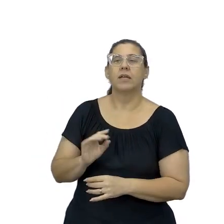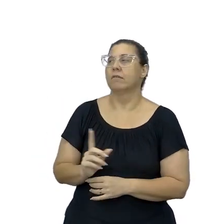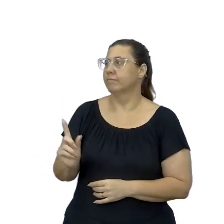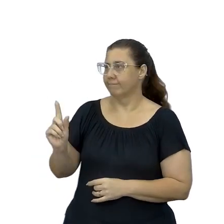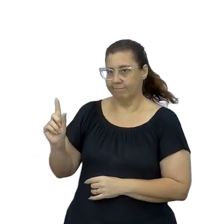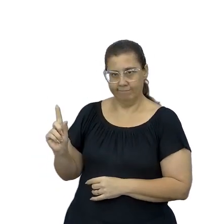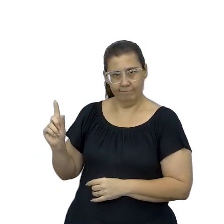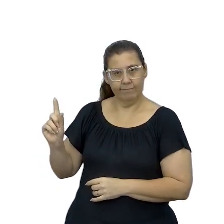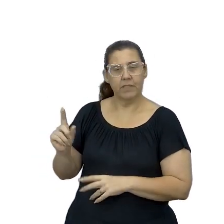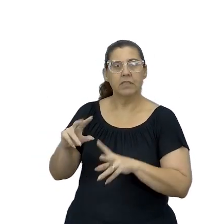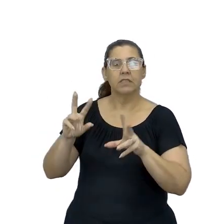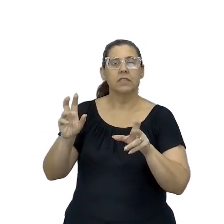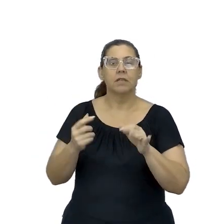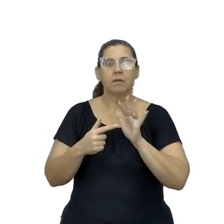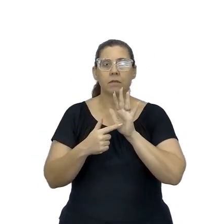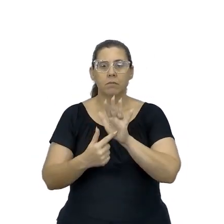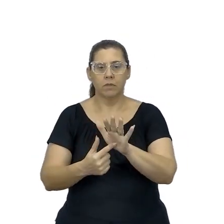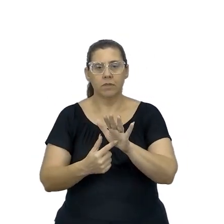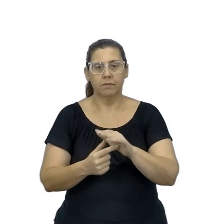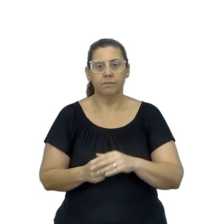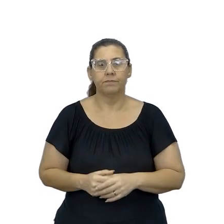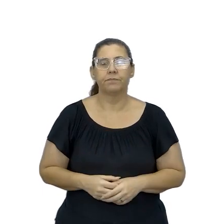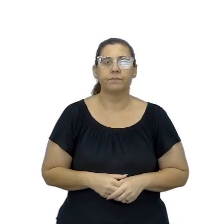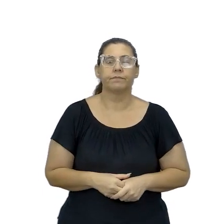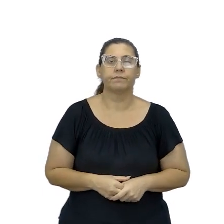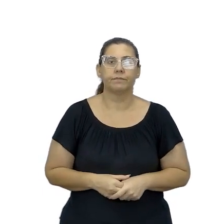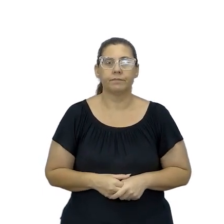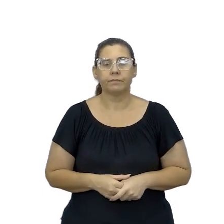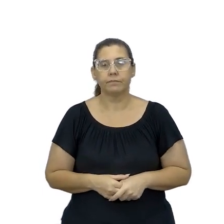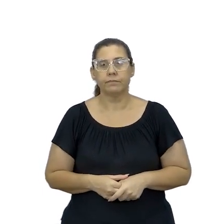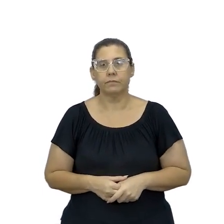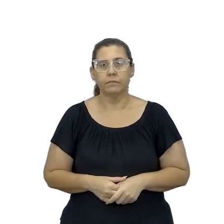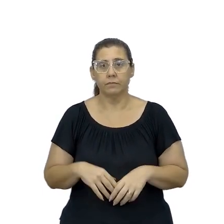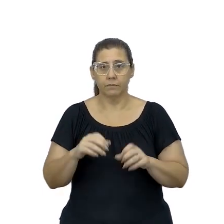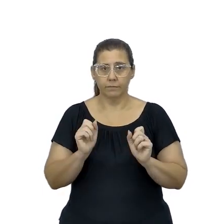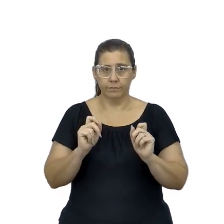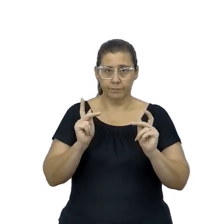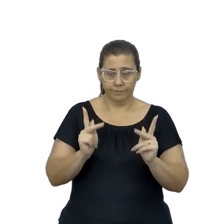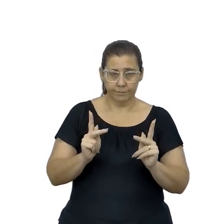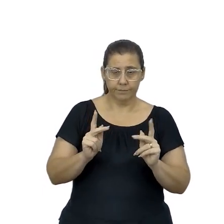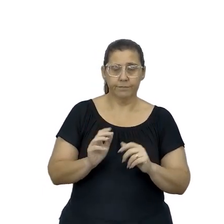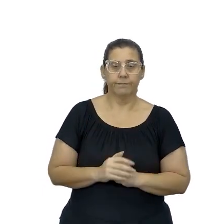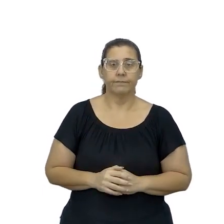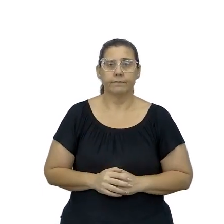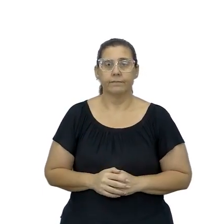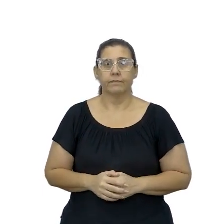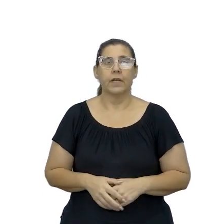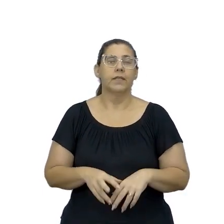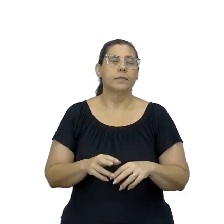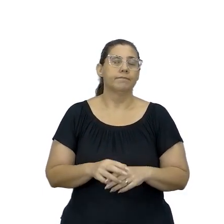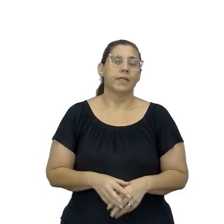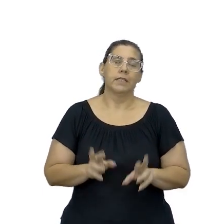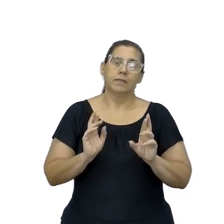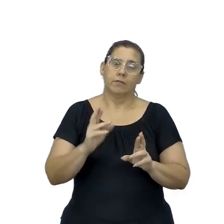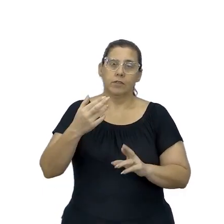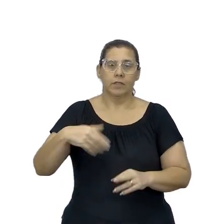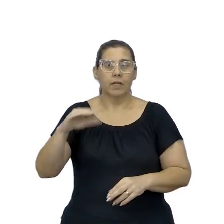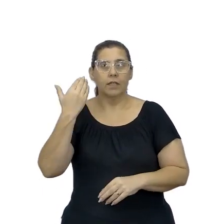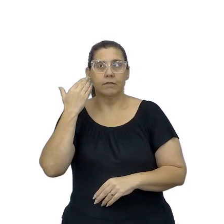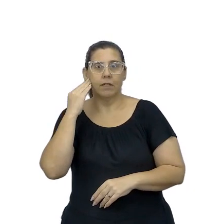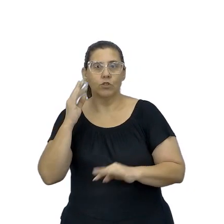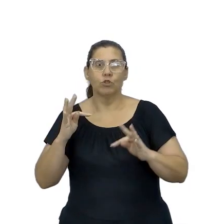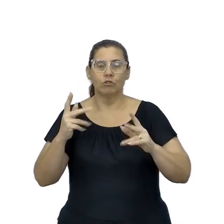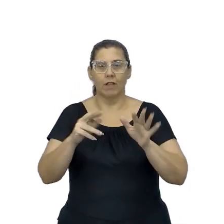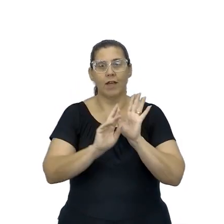essas temáticas que a gente vai trazer aí nas próximas formações. Tudo bem? Espero que tenha ficado claro para vocês essa